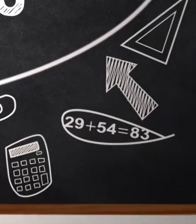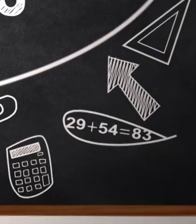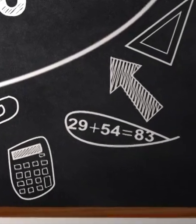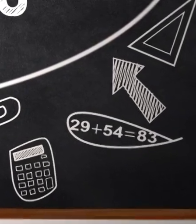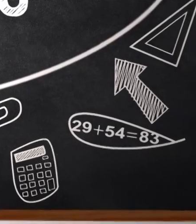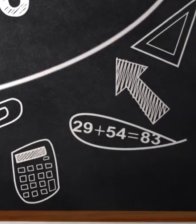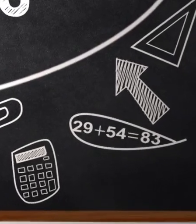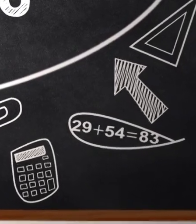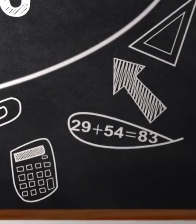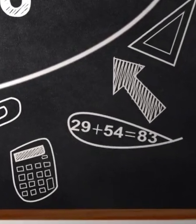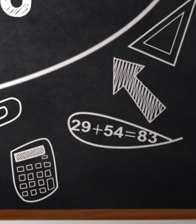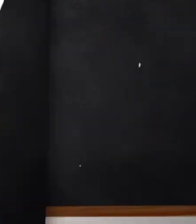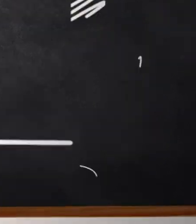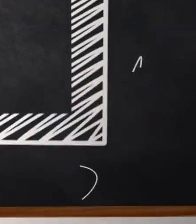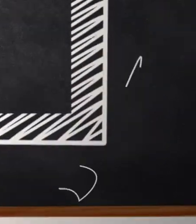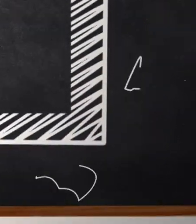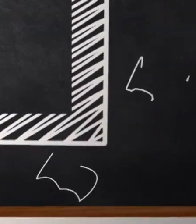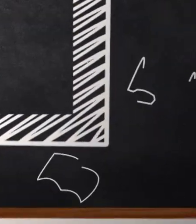Tchau